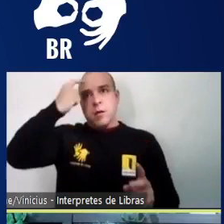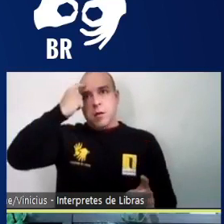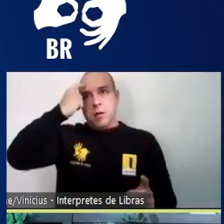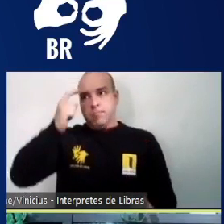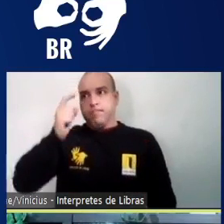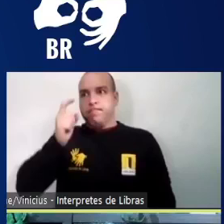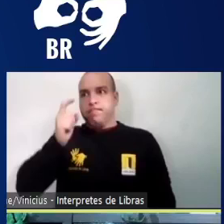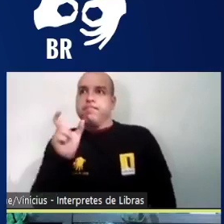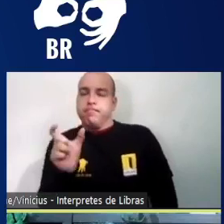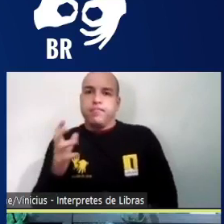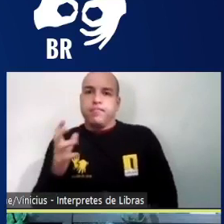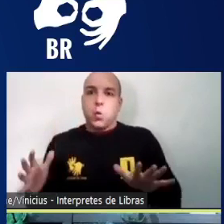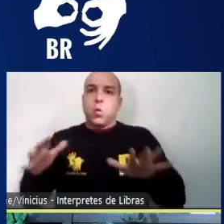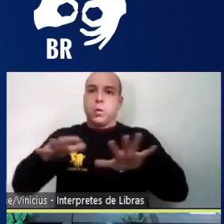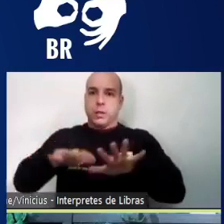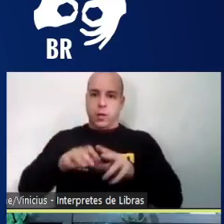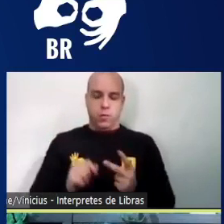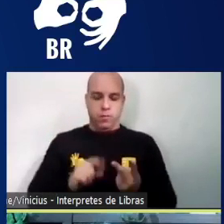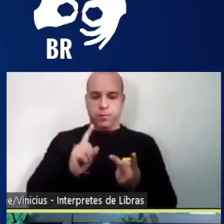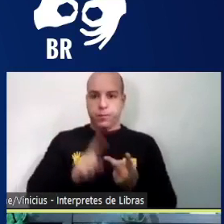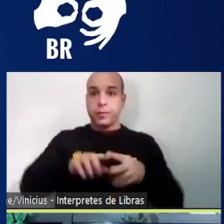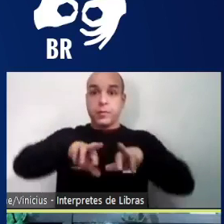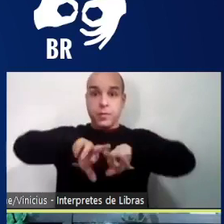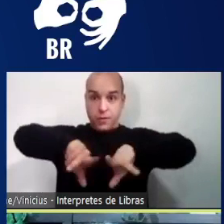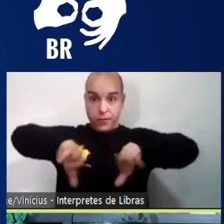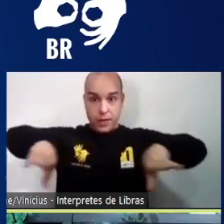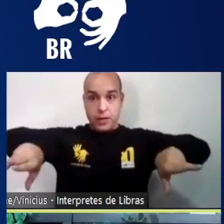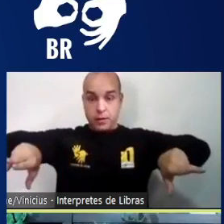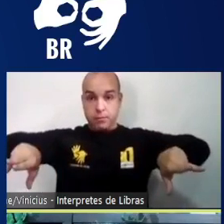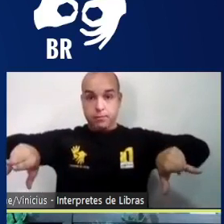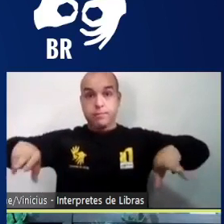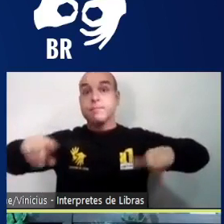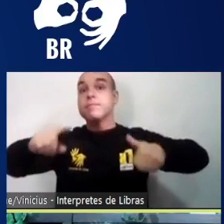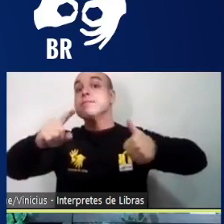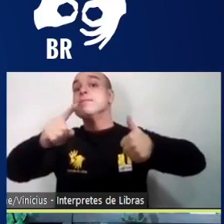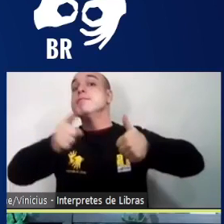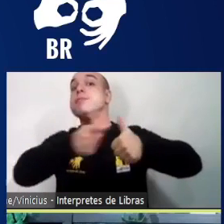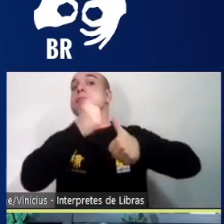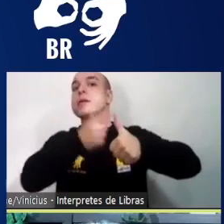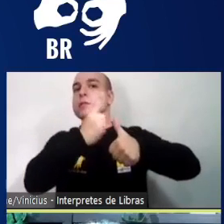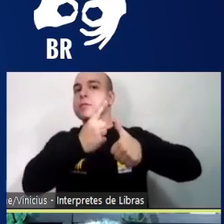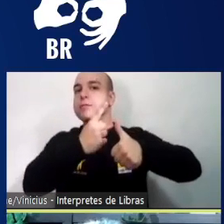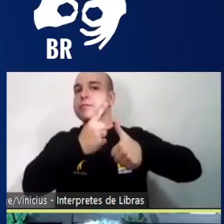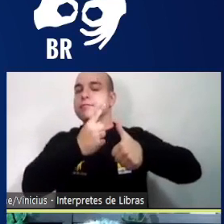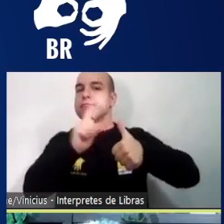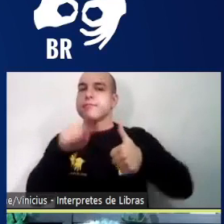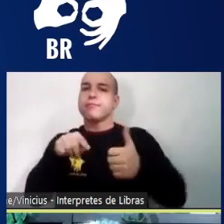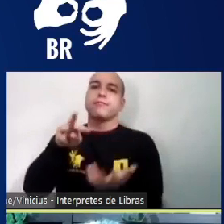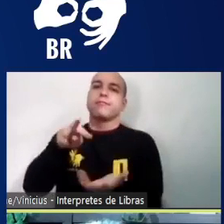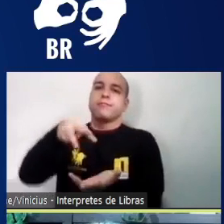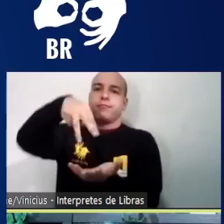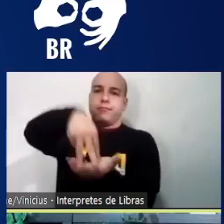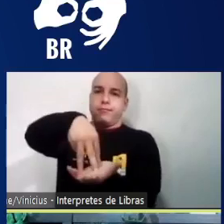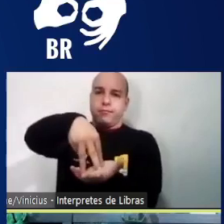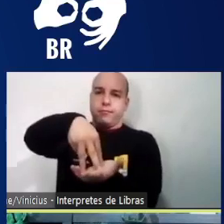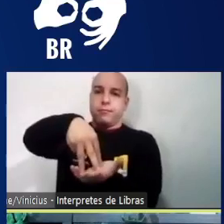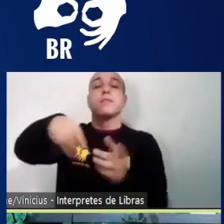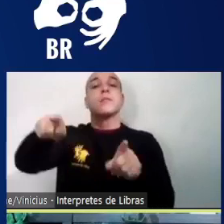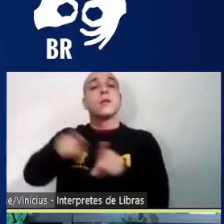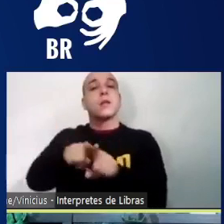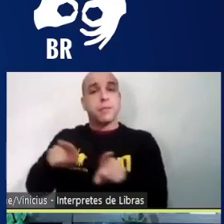diversidade, temos que falar antes sobre sustentabilidade nas relações